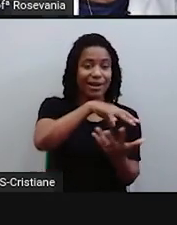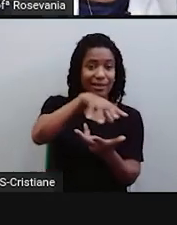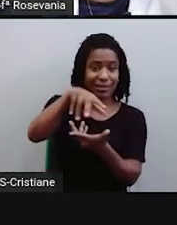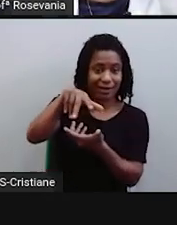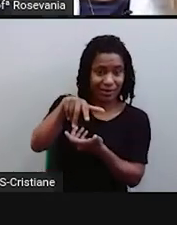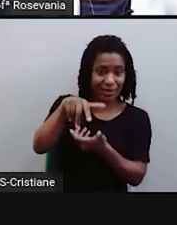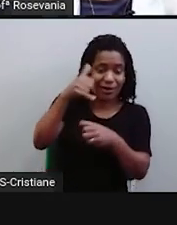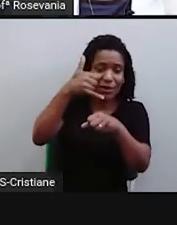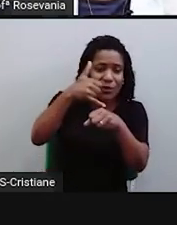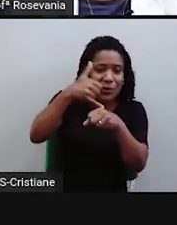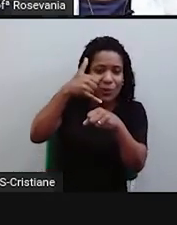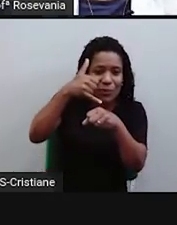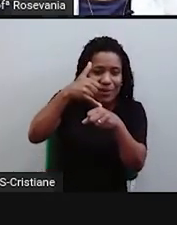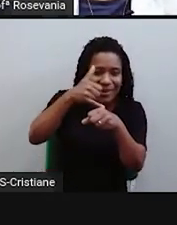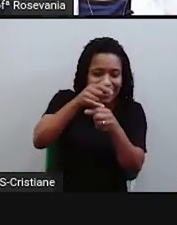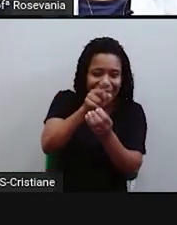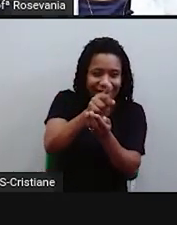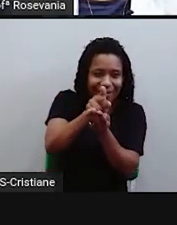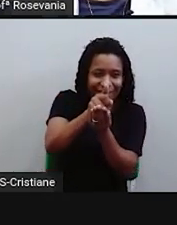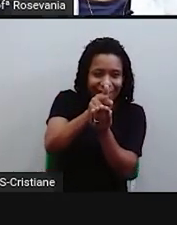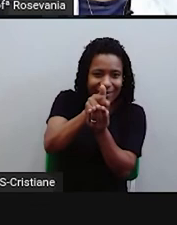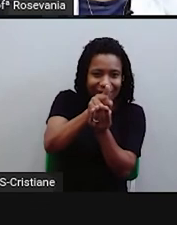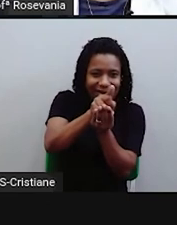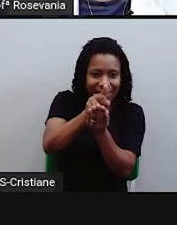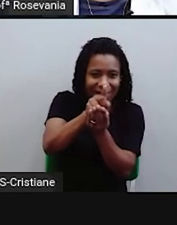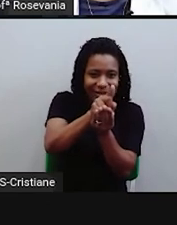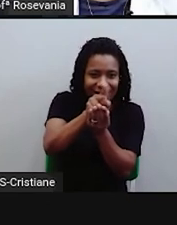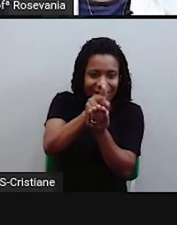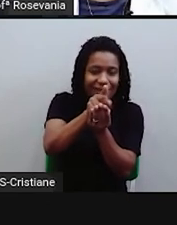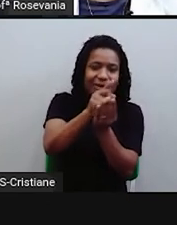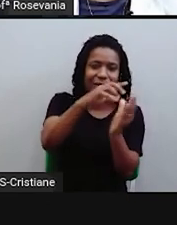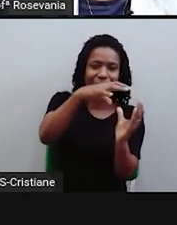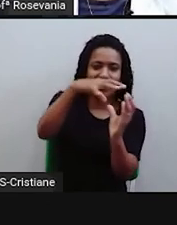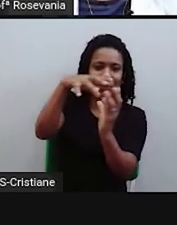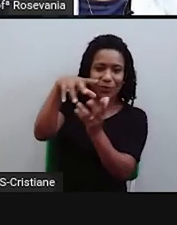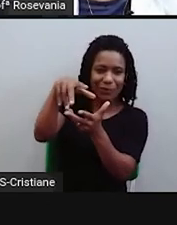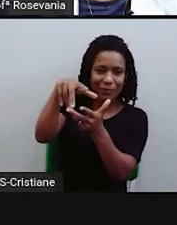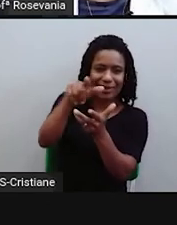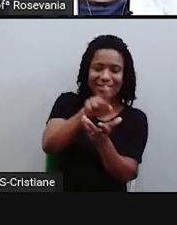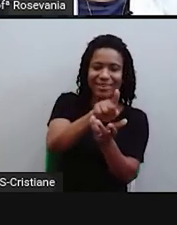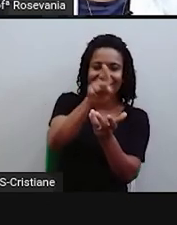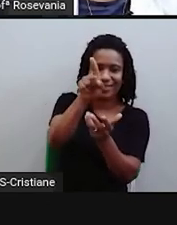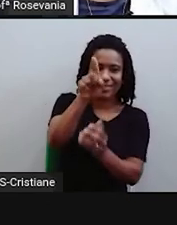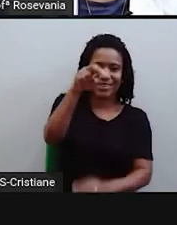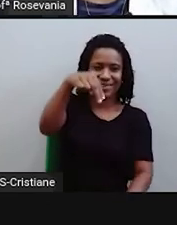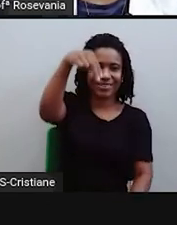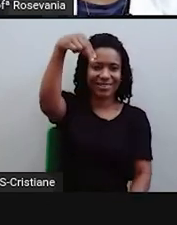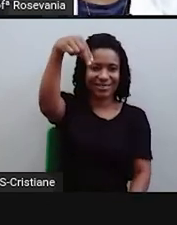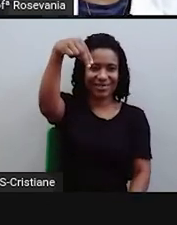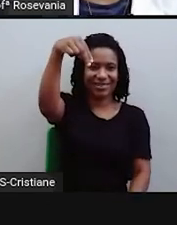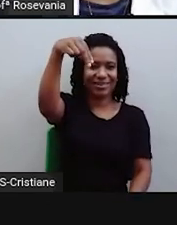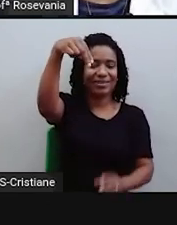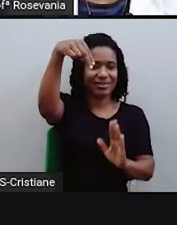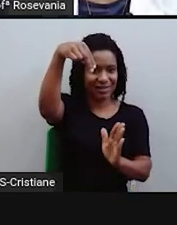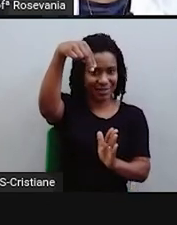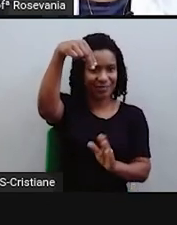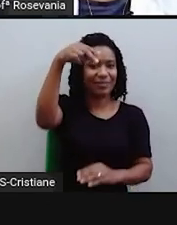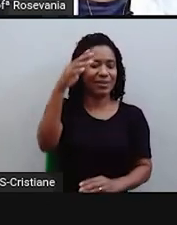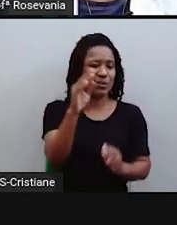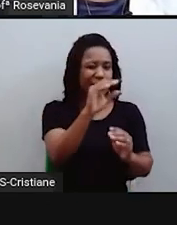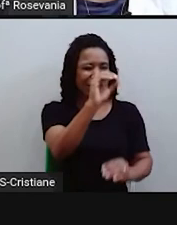isso depois, mas só para vocês entenderem, né, que dá essa inclinaçãozinha que a gente está observando aí, né, dos 19 graus,